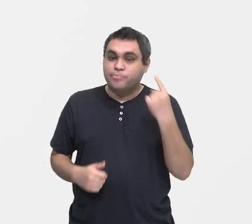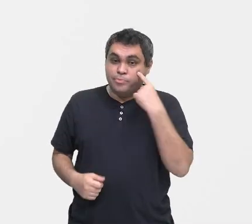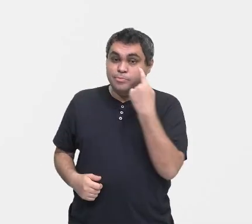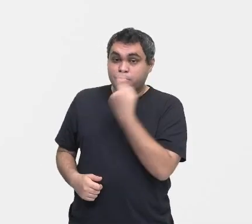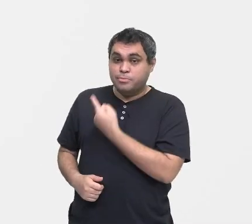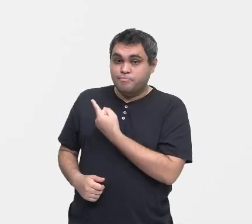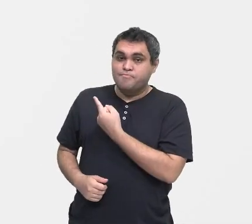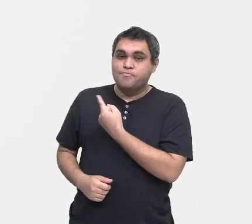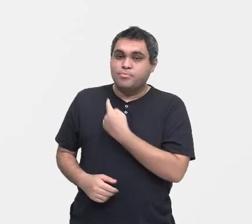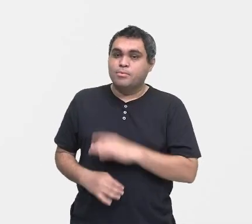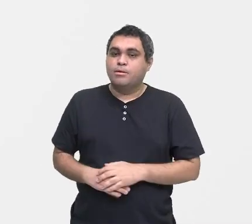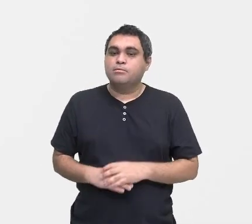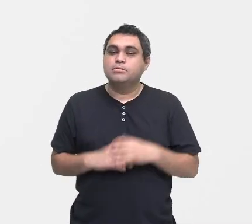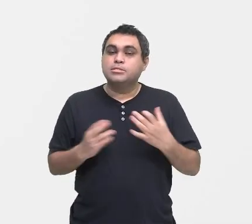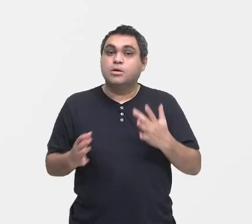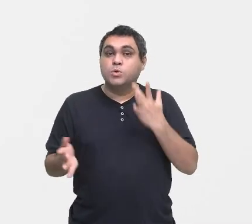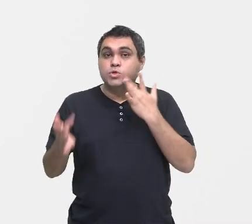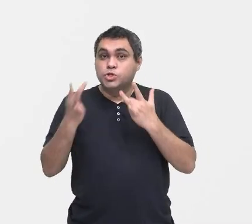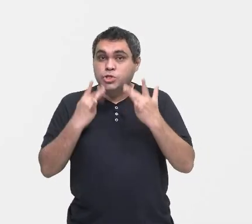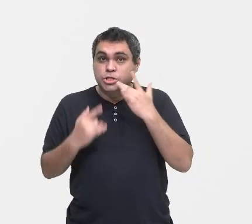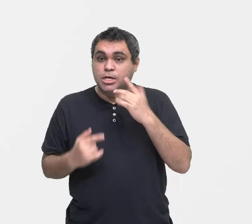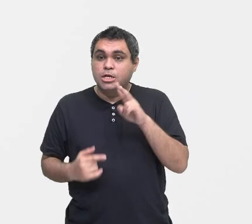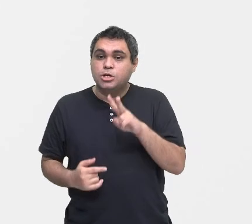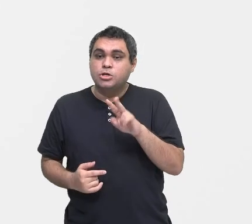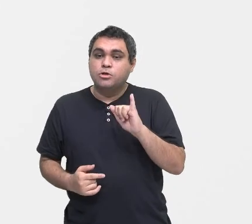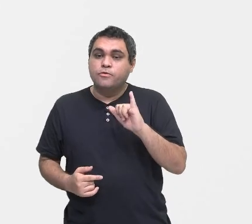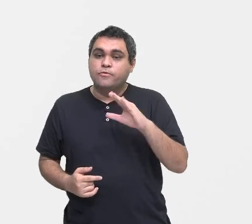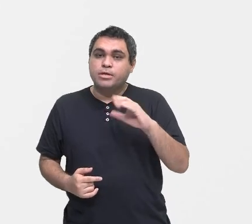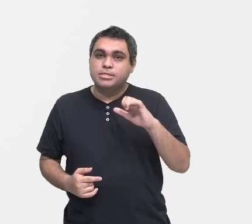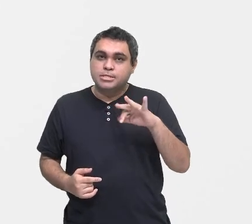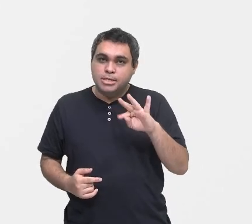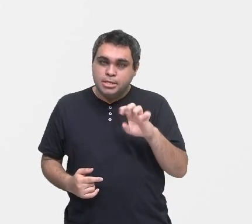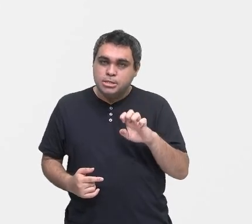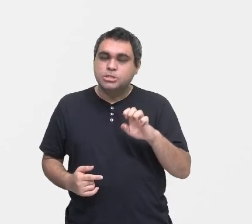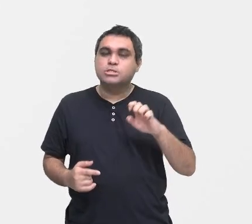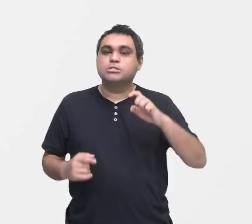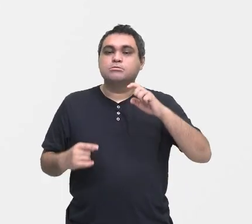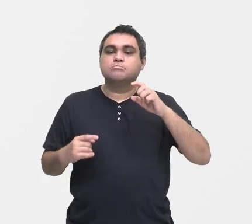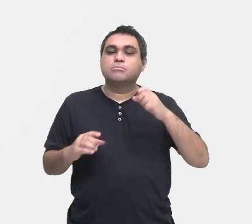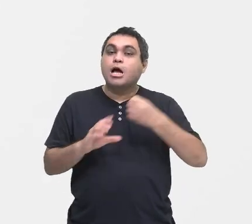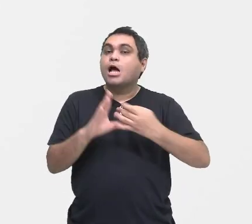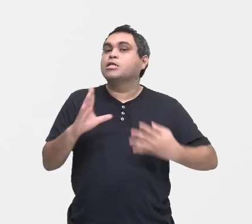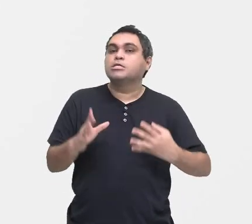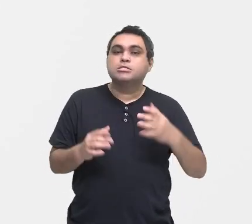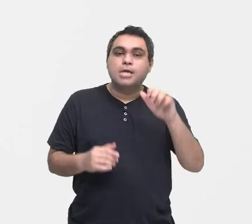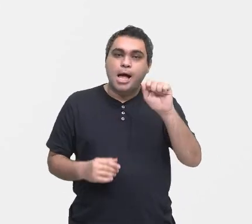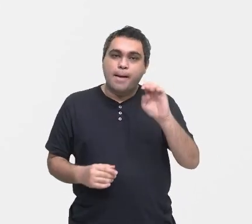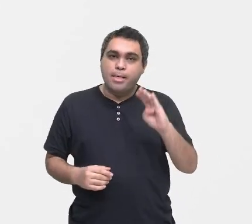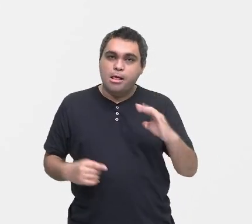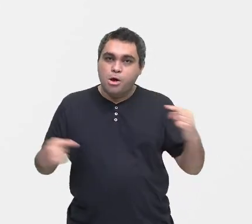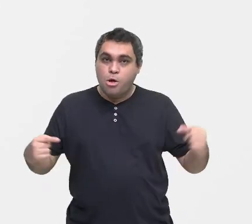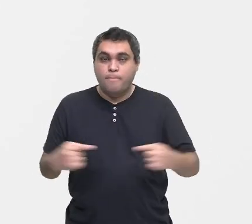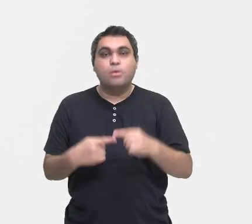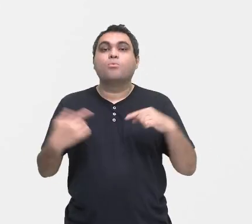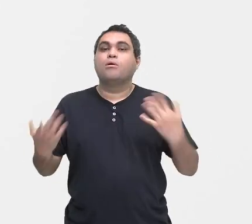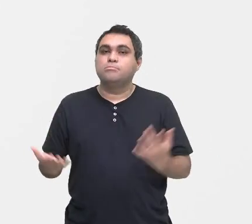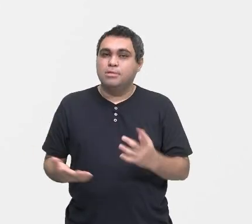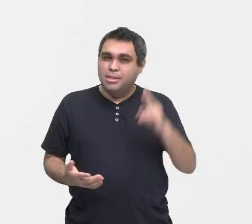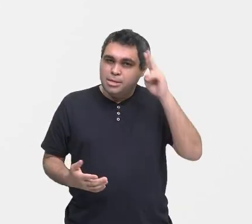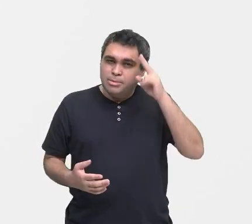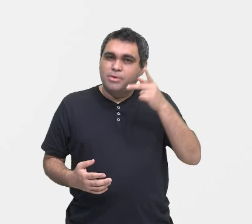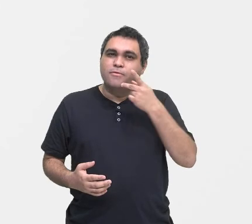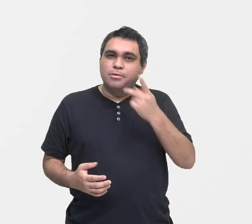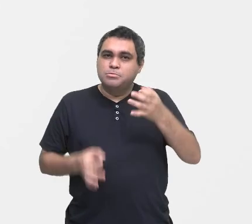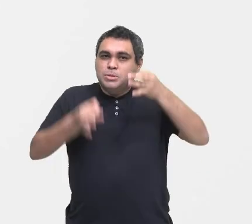aí, caracteriza o teatro de Gil Vicente. Muito bem, falamos aqui do caráter